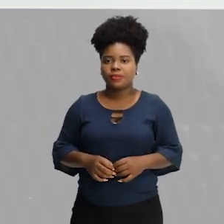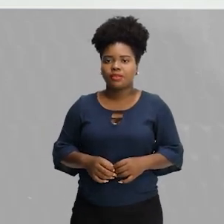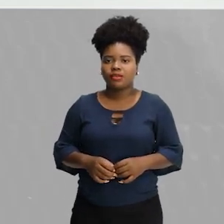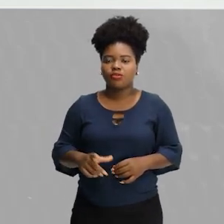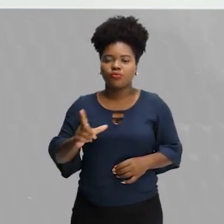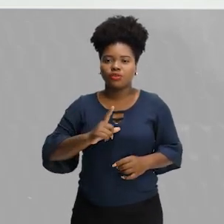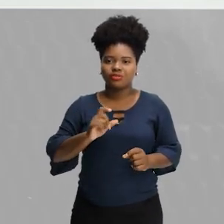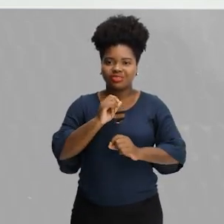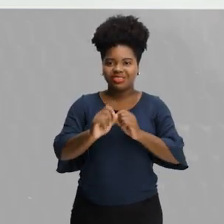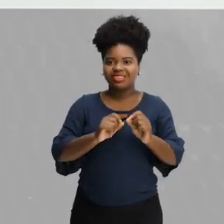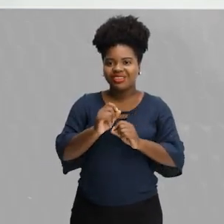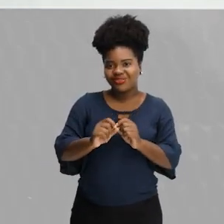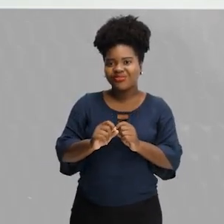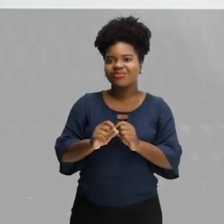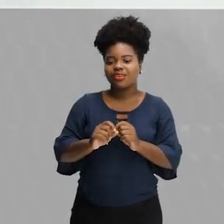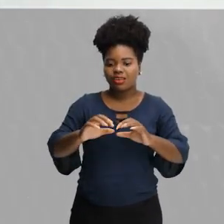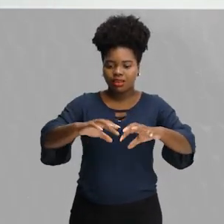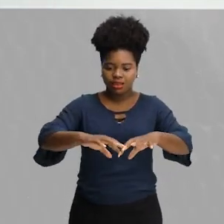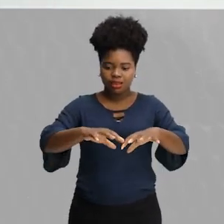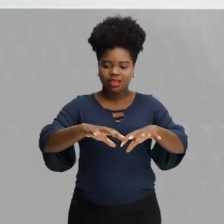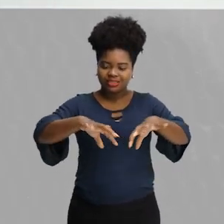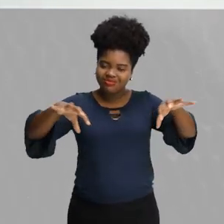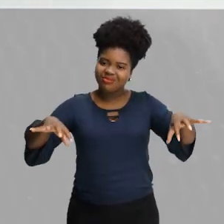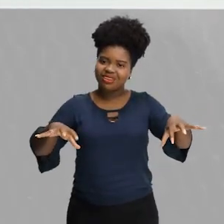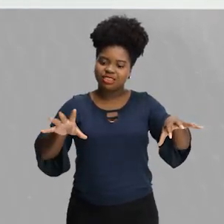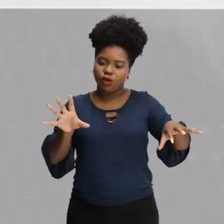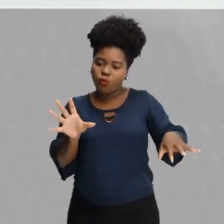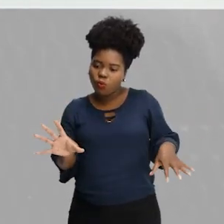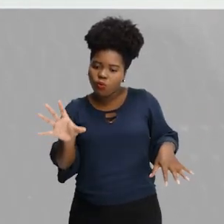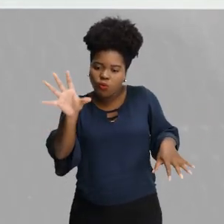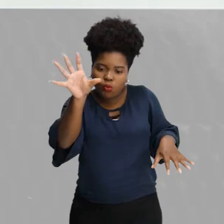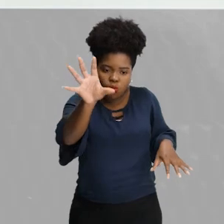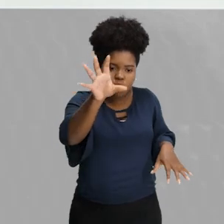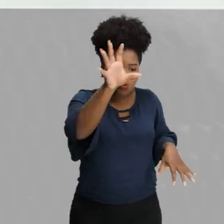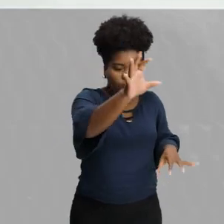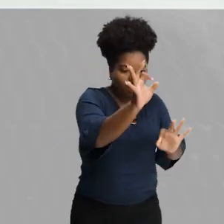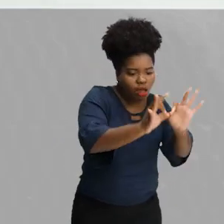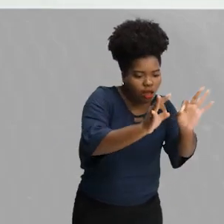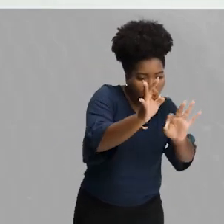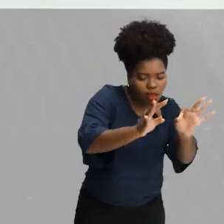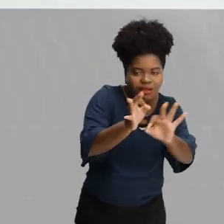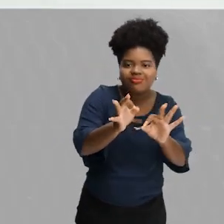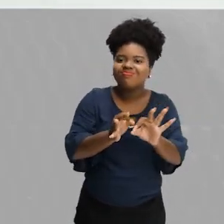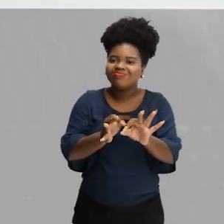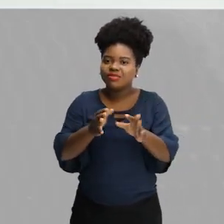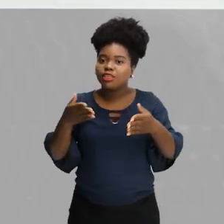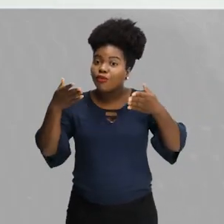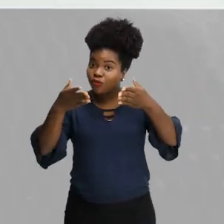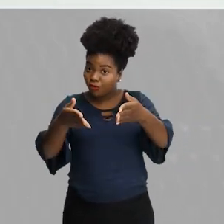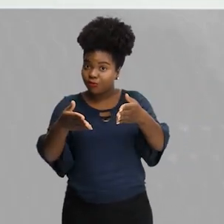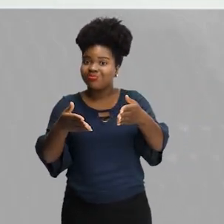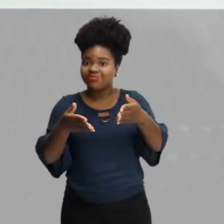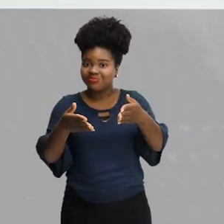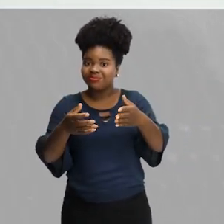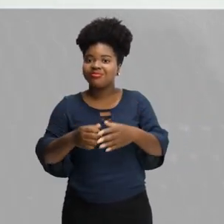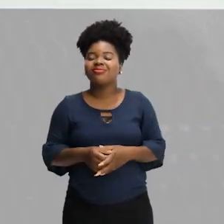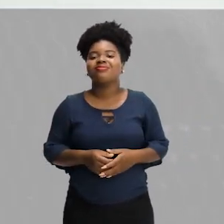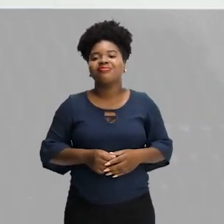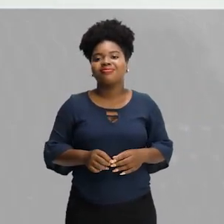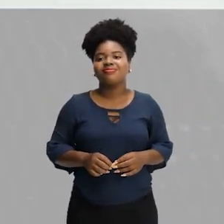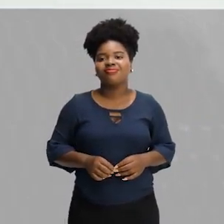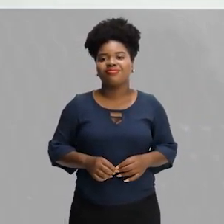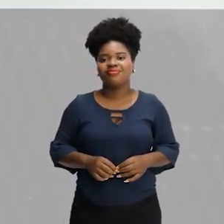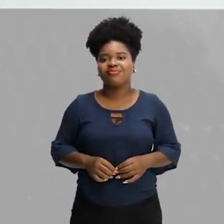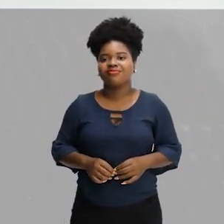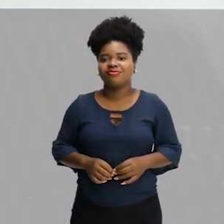em proporções continentais, eu vou dividir, tá? Olha para cá. E aí você vai dar um close nessa parte bem aqui, para que o aluno destaque o